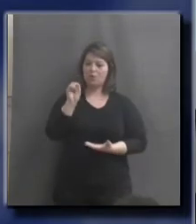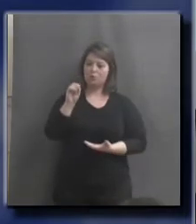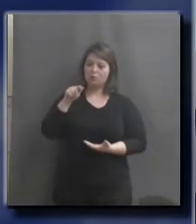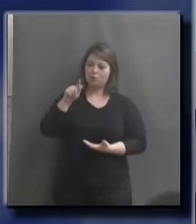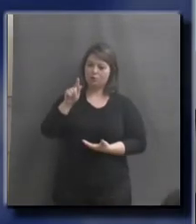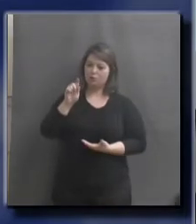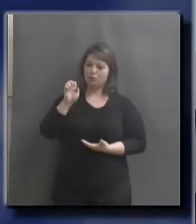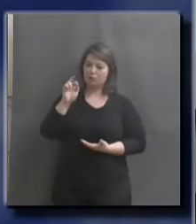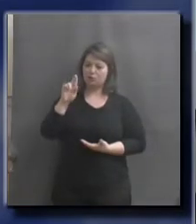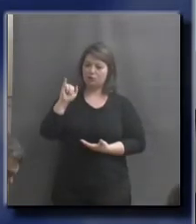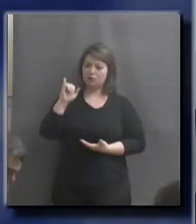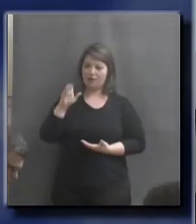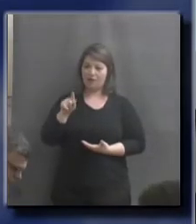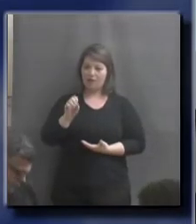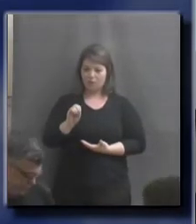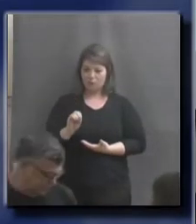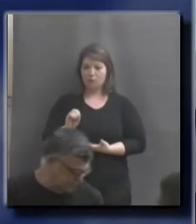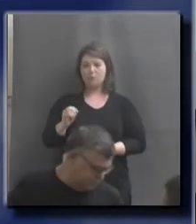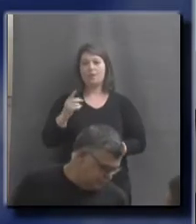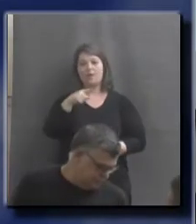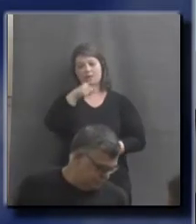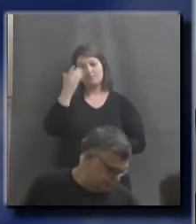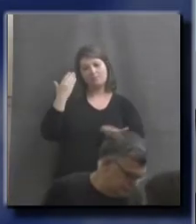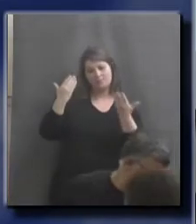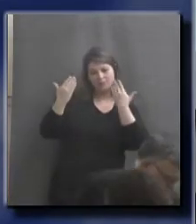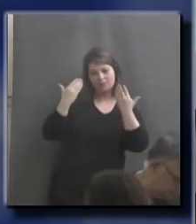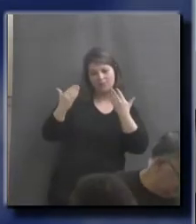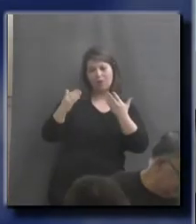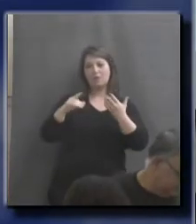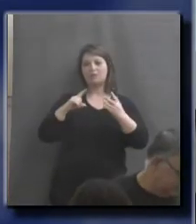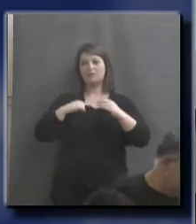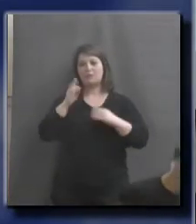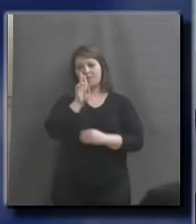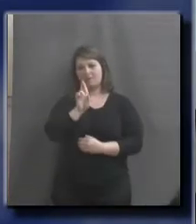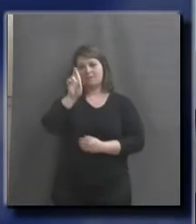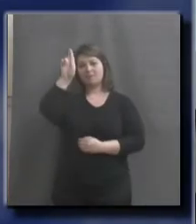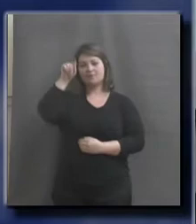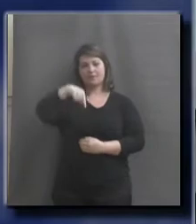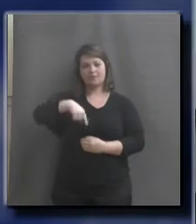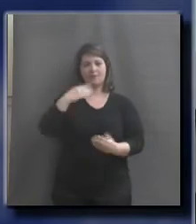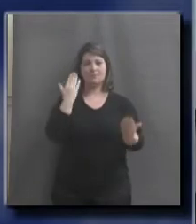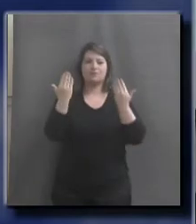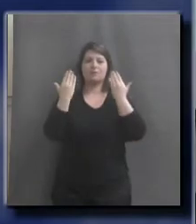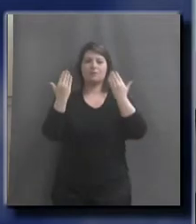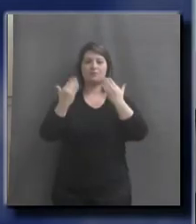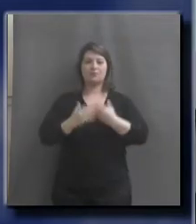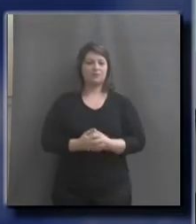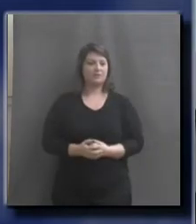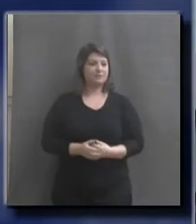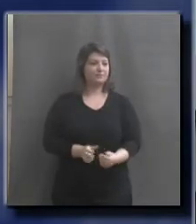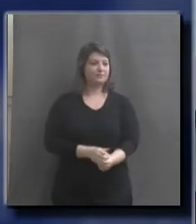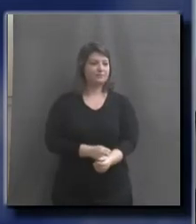que é psicólogo, presidente do Conselho Federal de Psicologia.